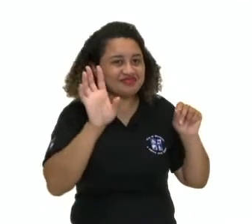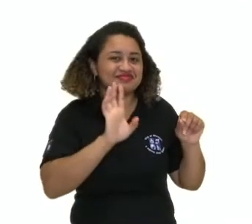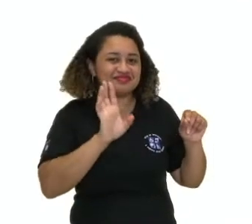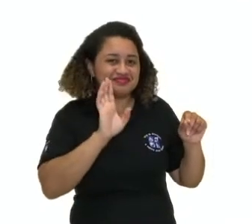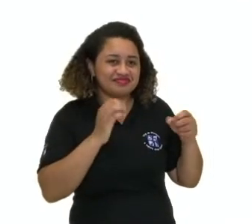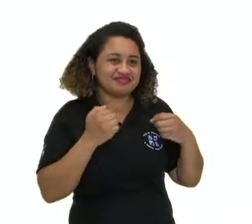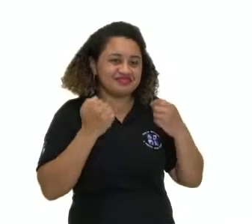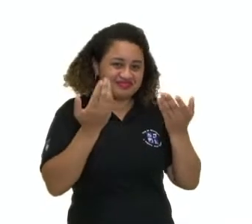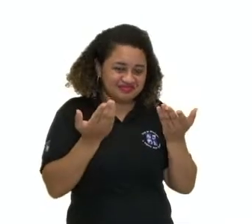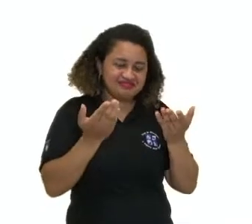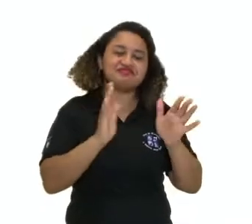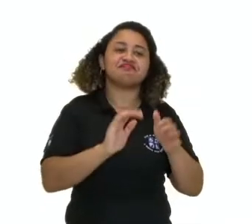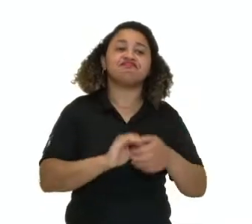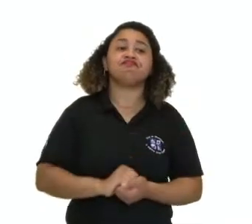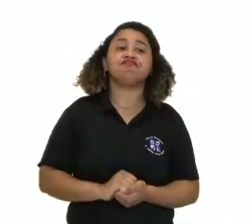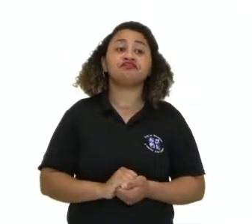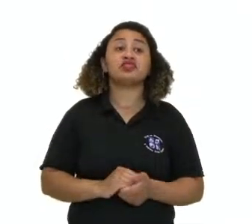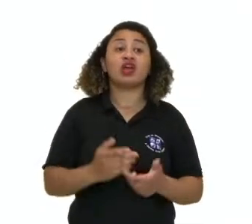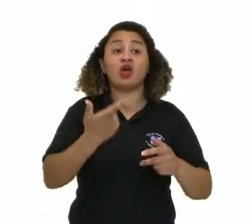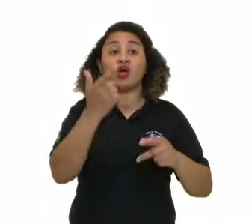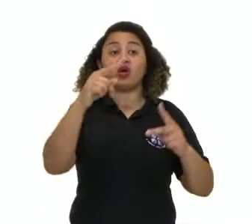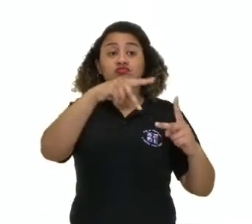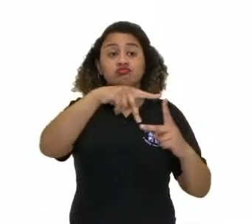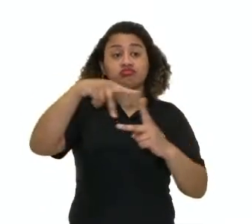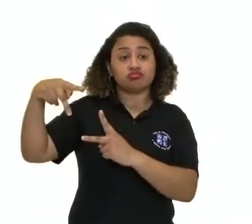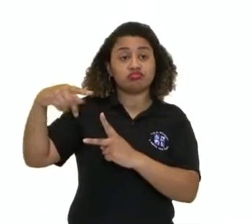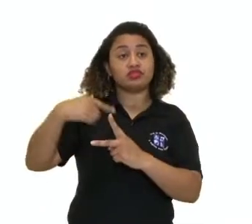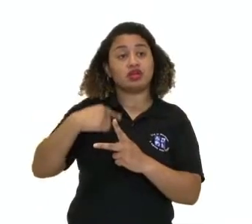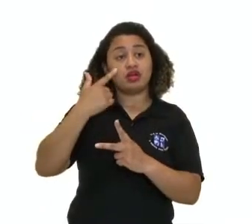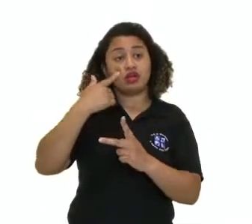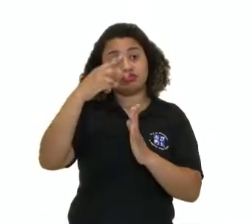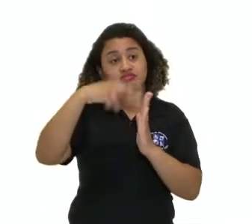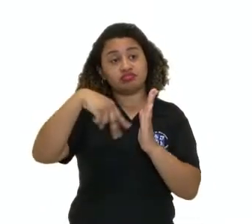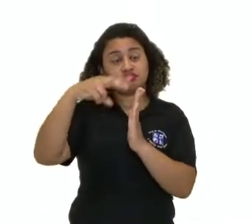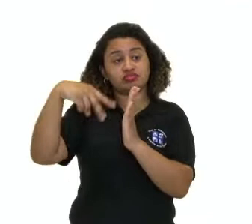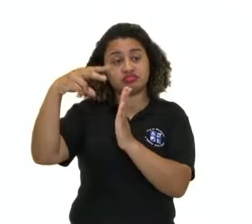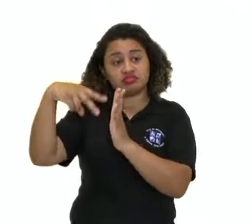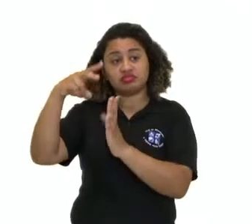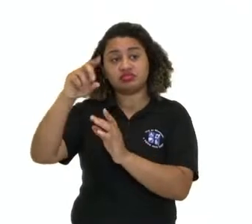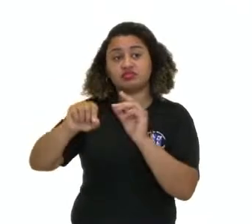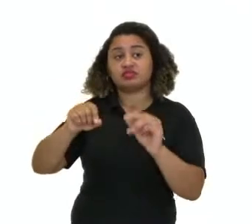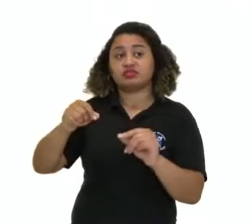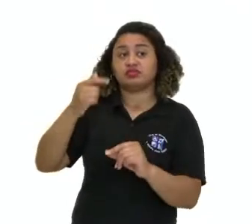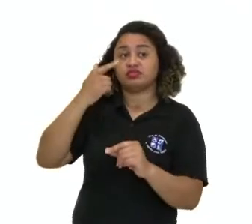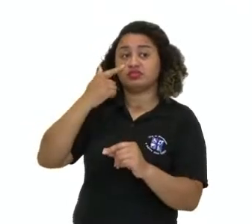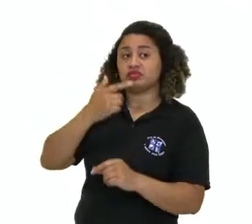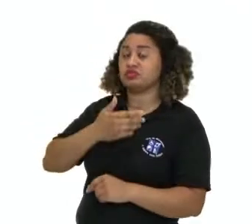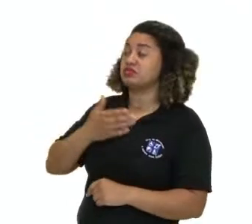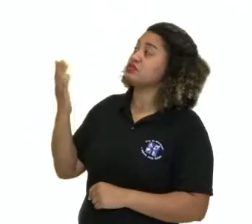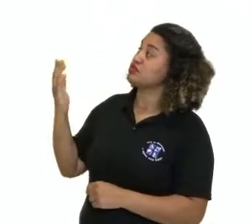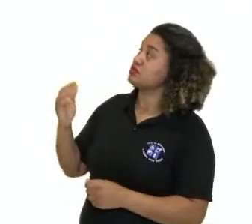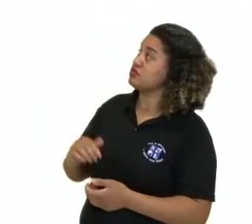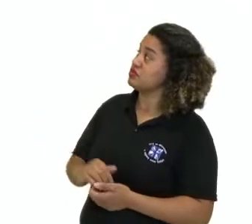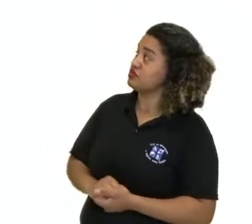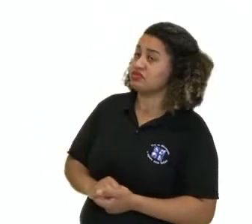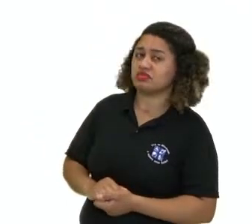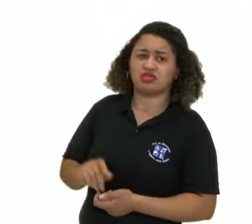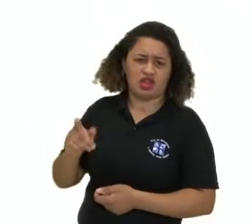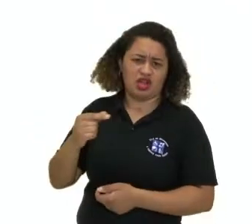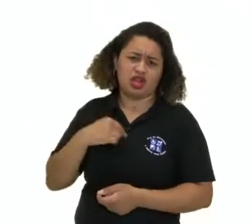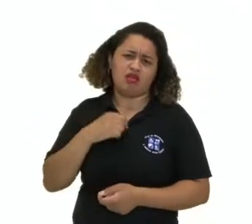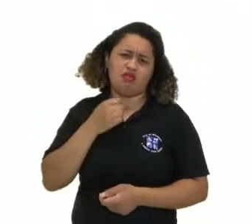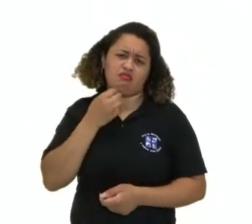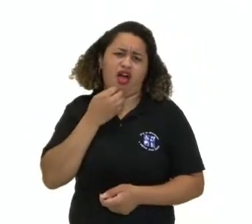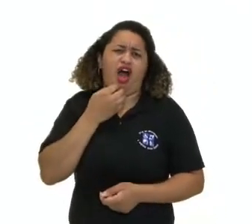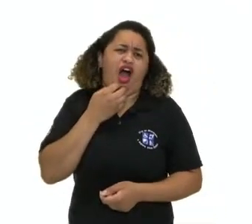né? Agora mais uma tirinha. Aí o Calvin fez um barulho feio de arroto. E é muito feio, gente, arrotar